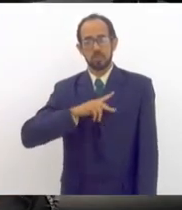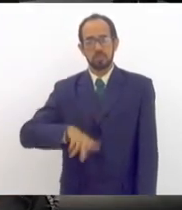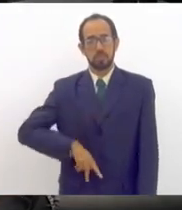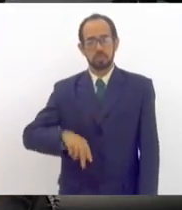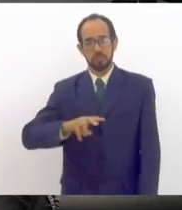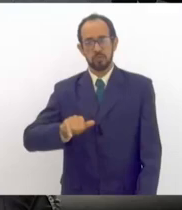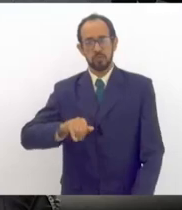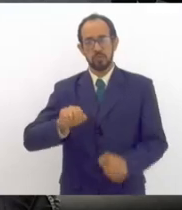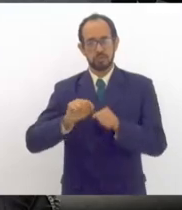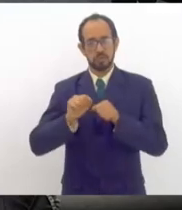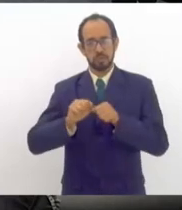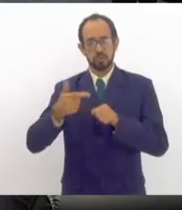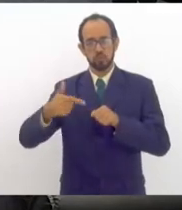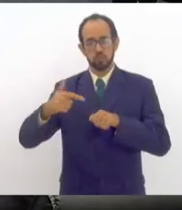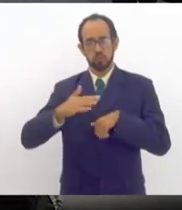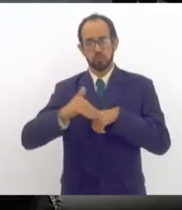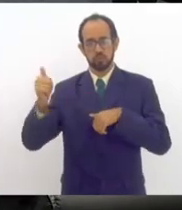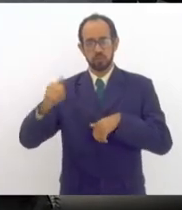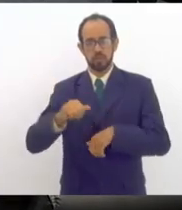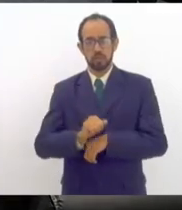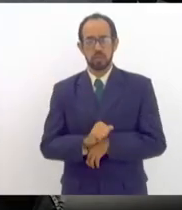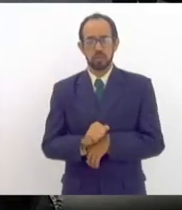Deputado brasão